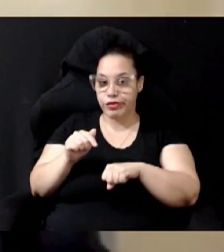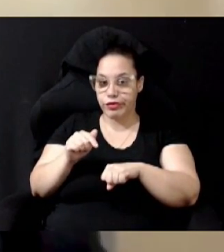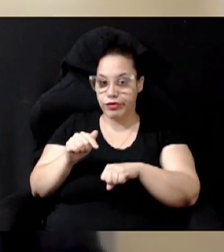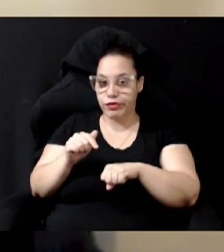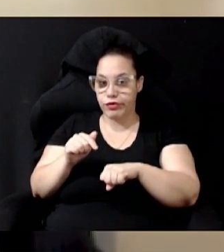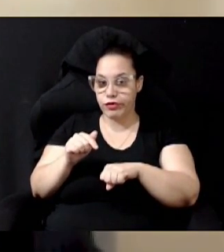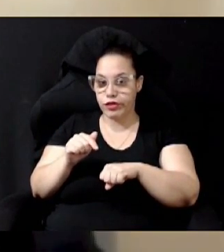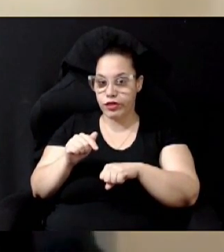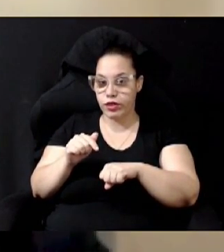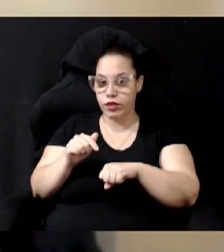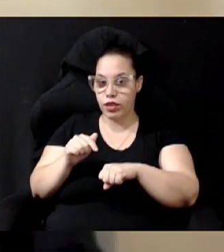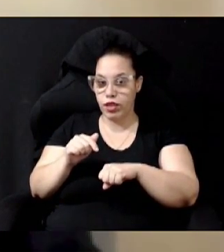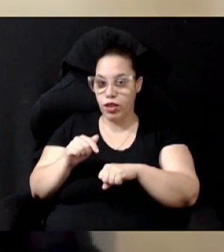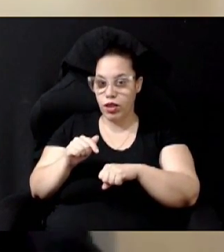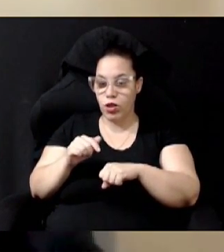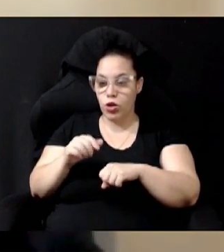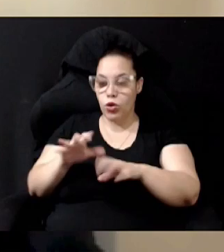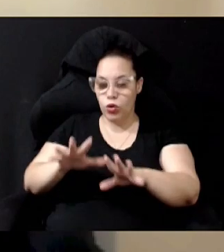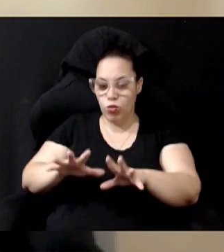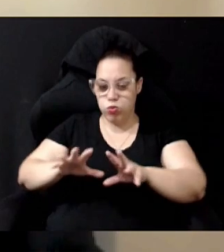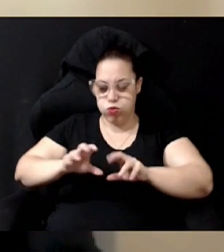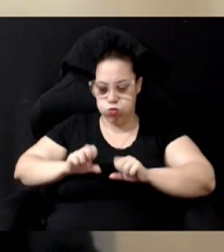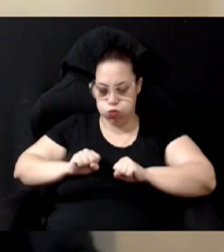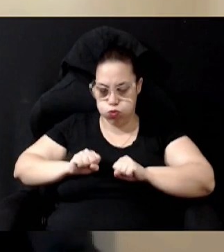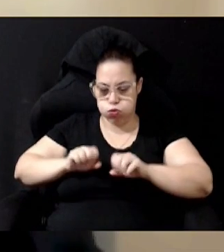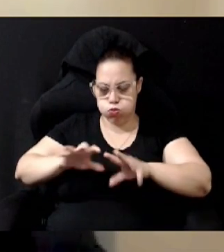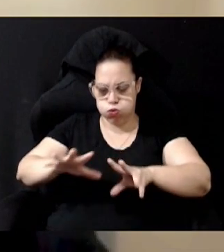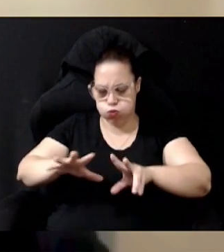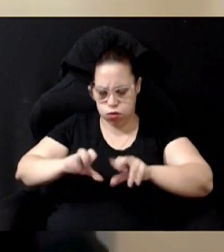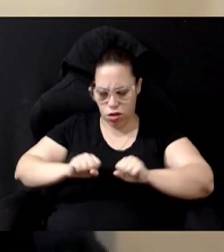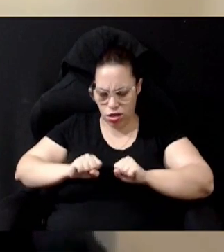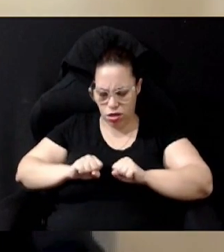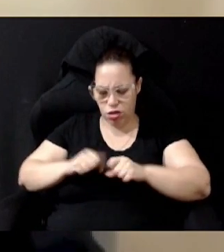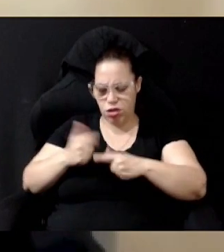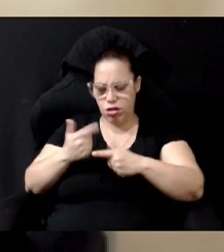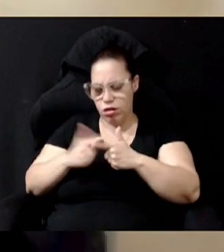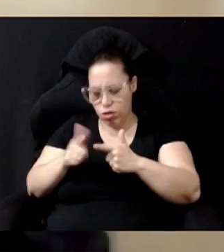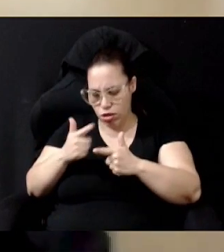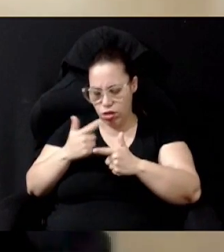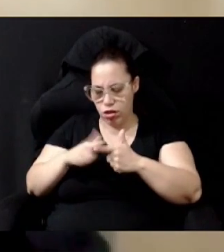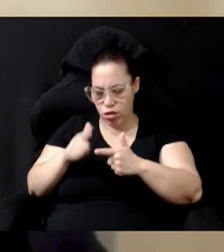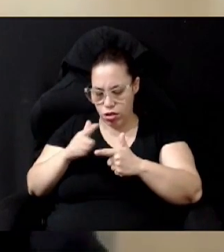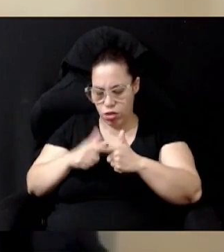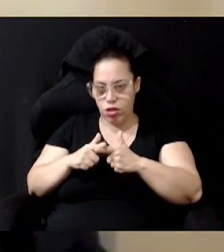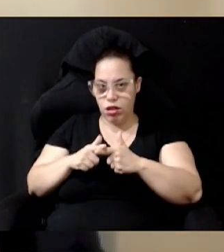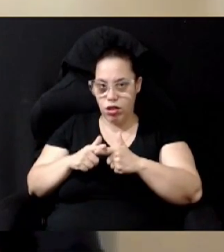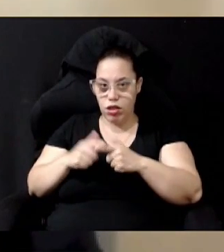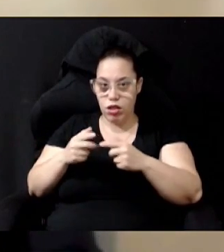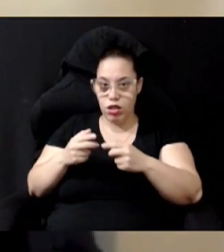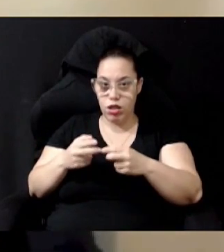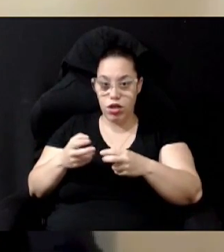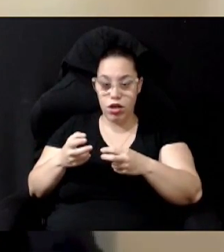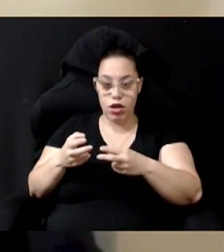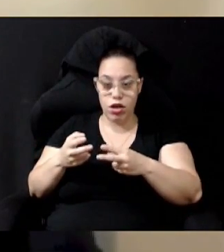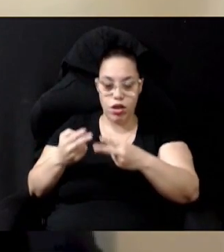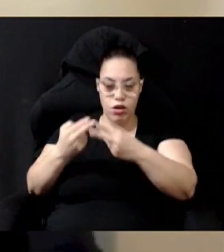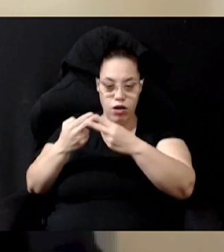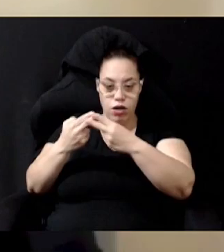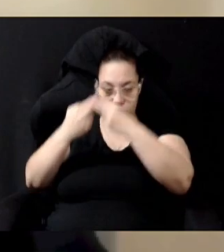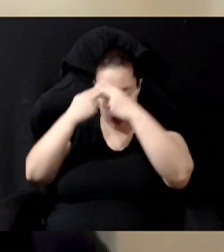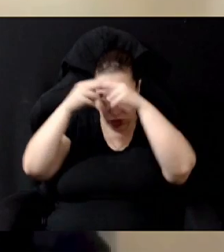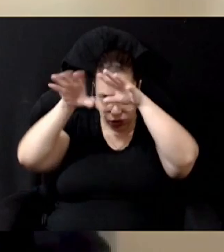sequelas de infecções, sequelas de inflamações graves, sequelas de inflamações do cérebro, sequelas de